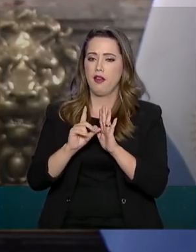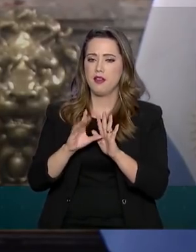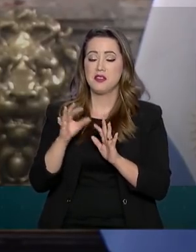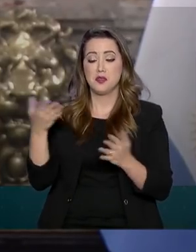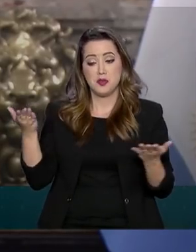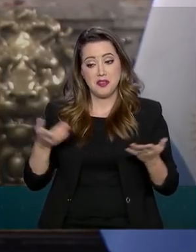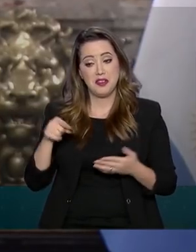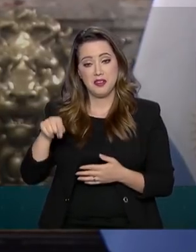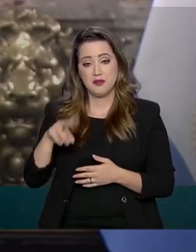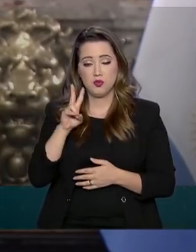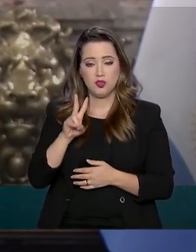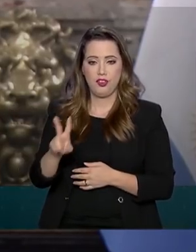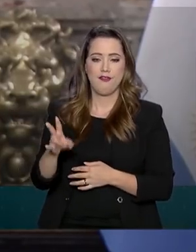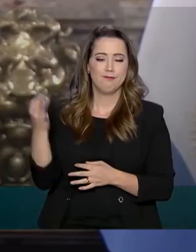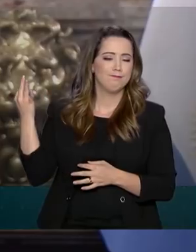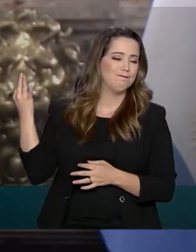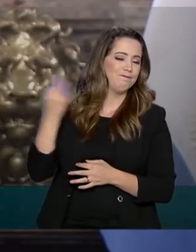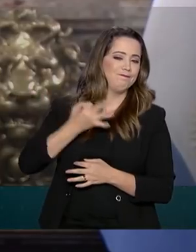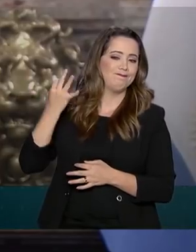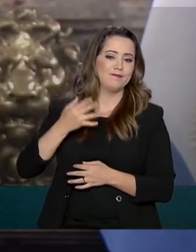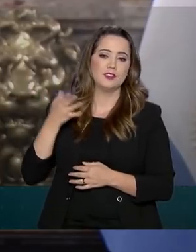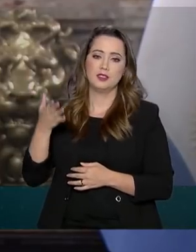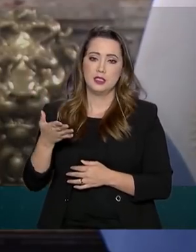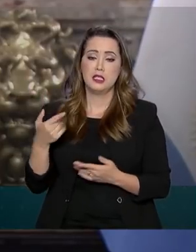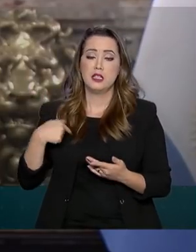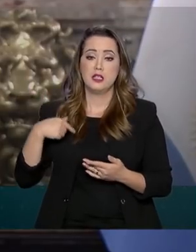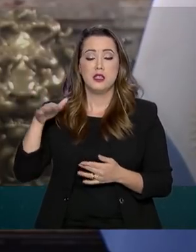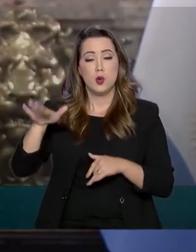excepcional. E eu